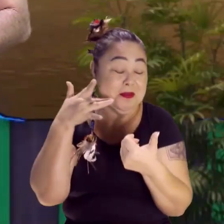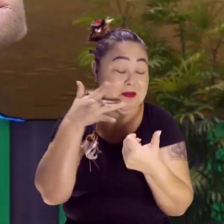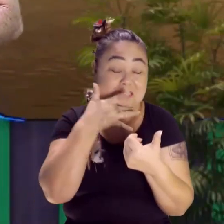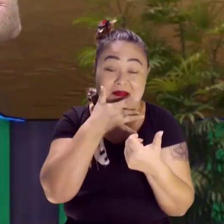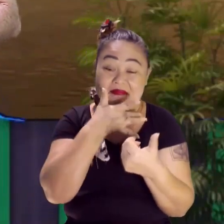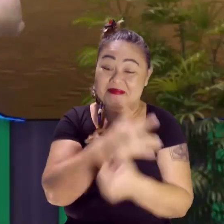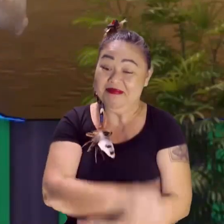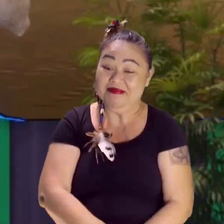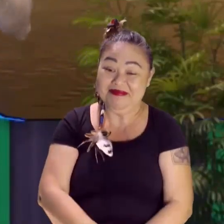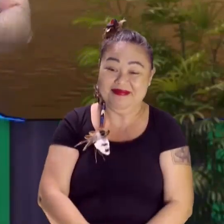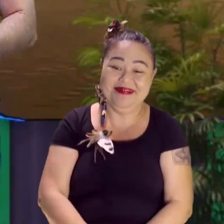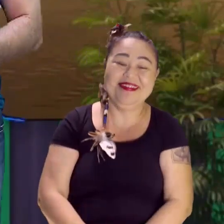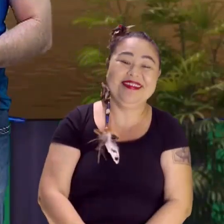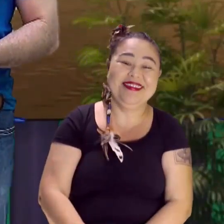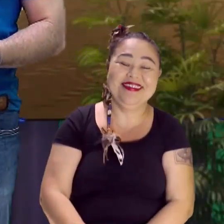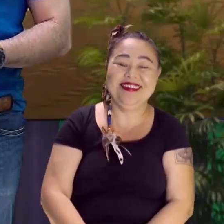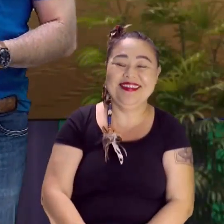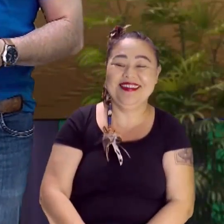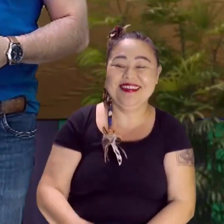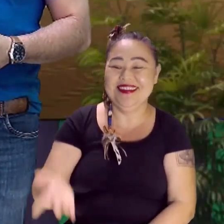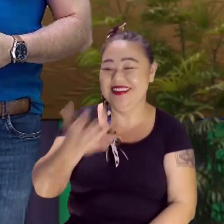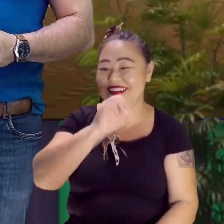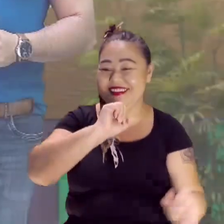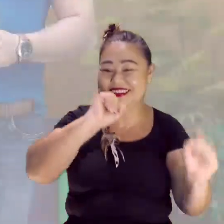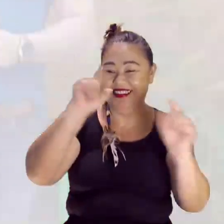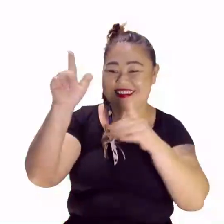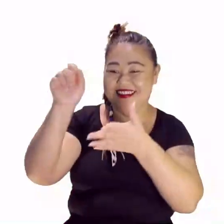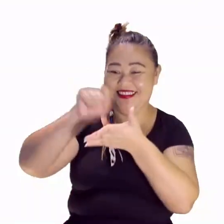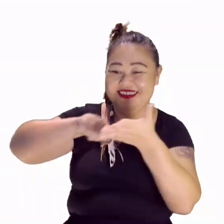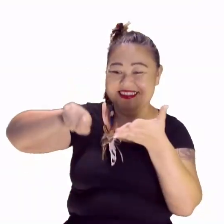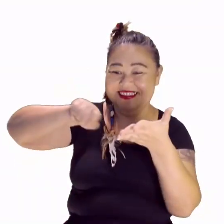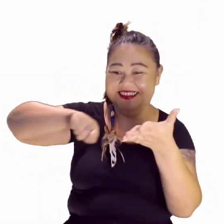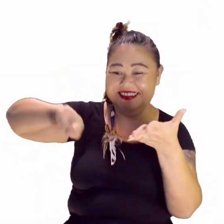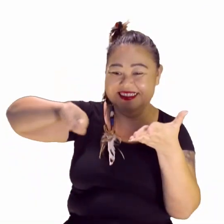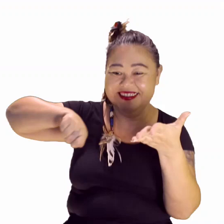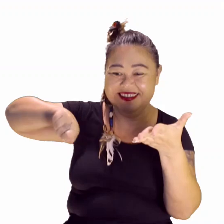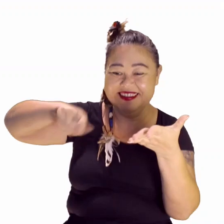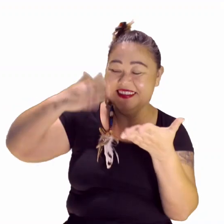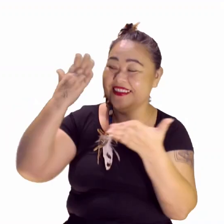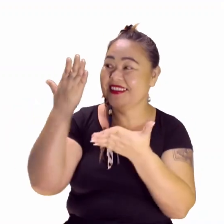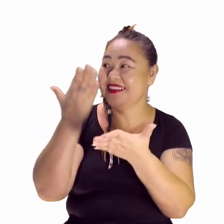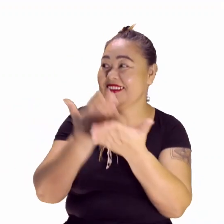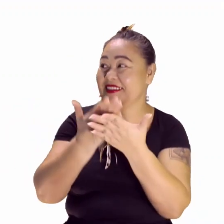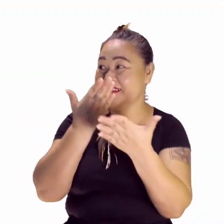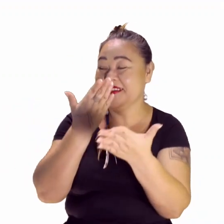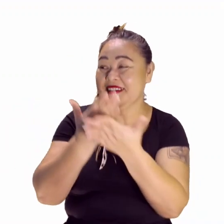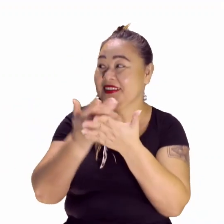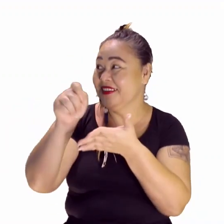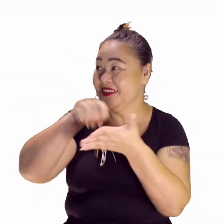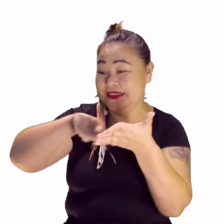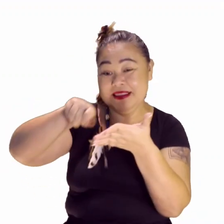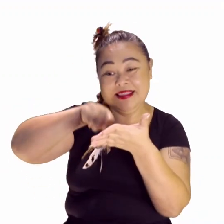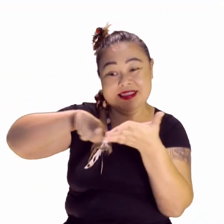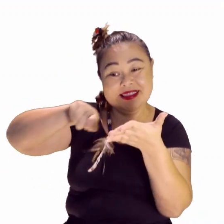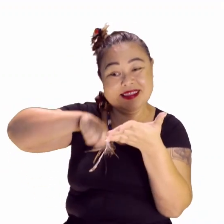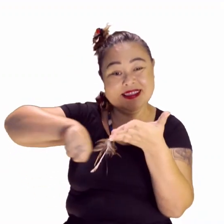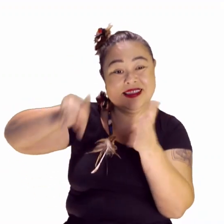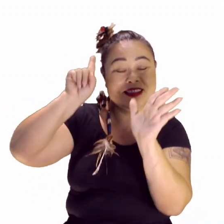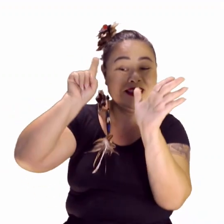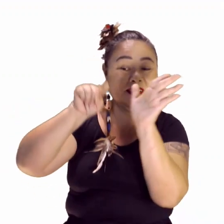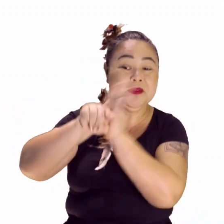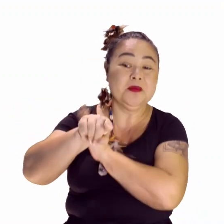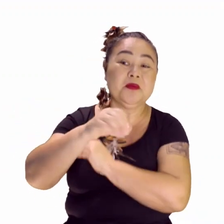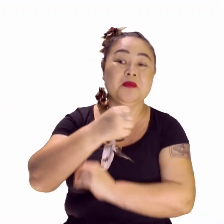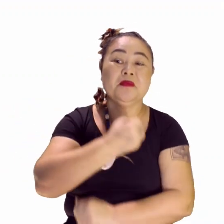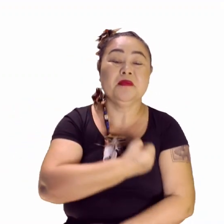Delícia demais. Vamos lá no quadro fazer a correção, galera? Nossa aula de correção agora, a